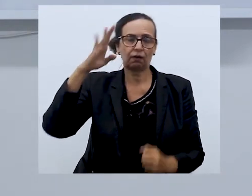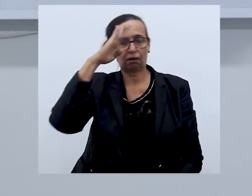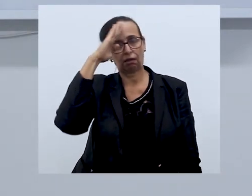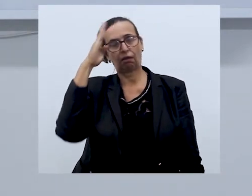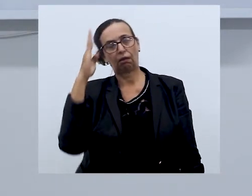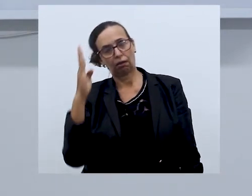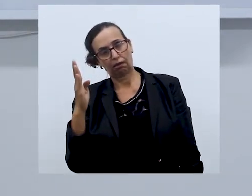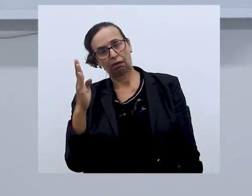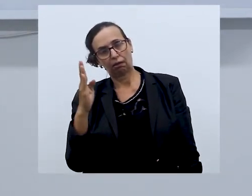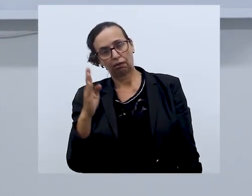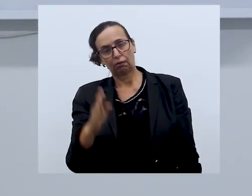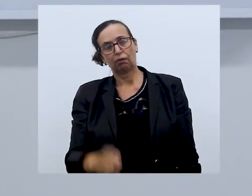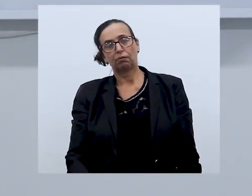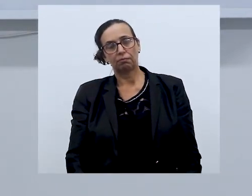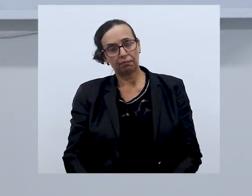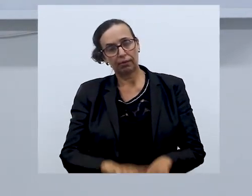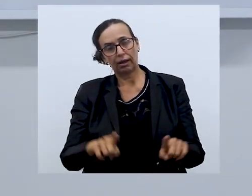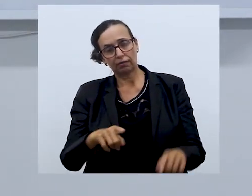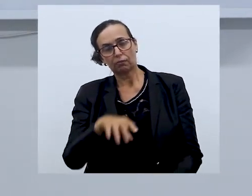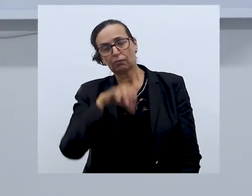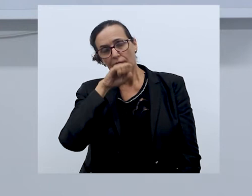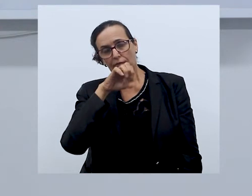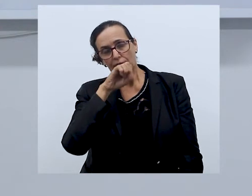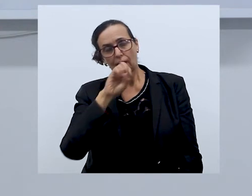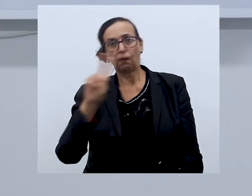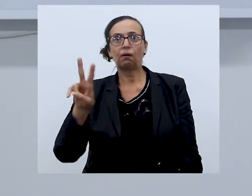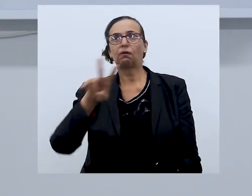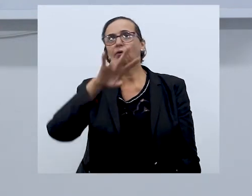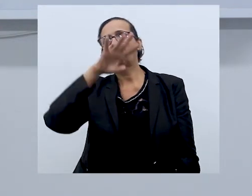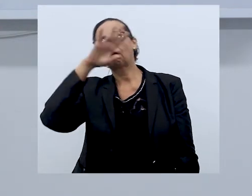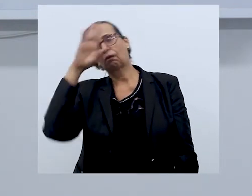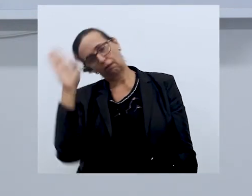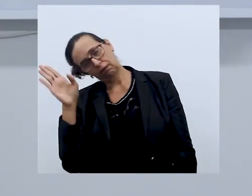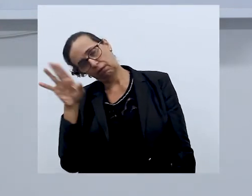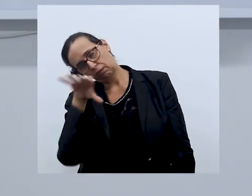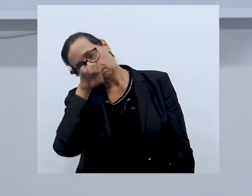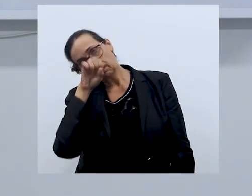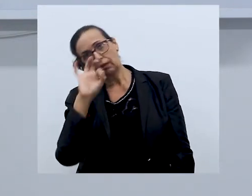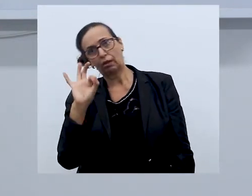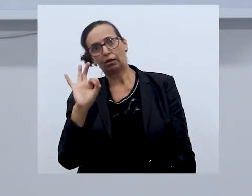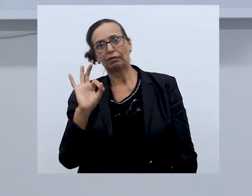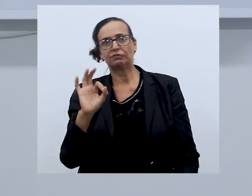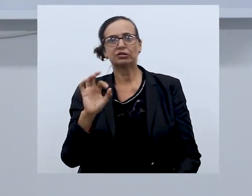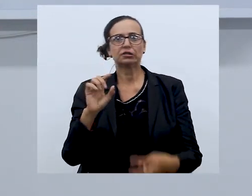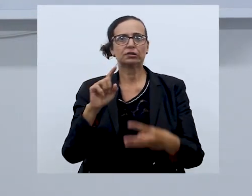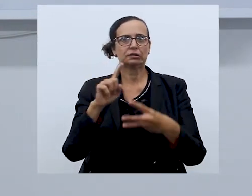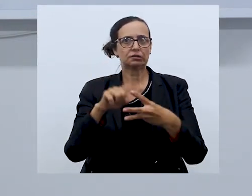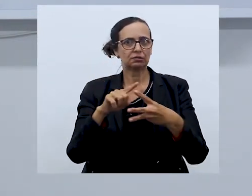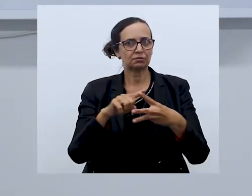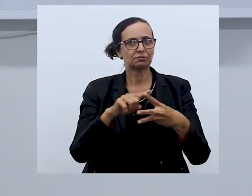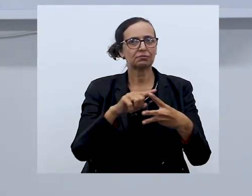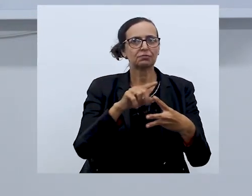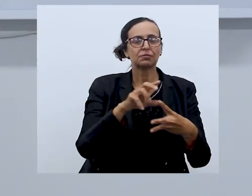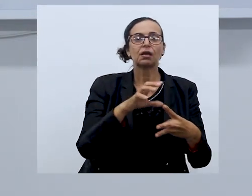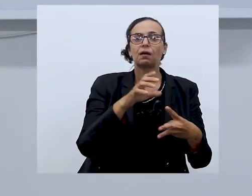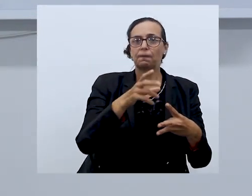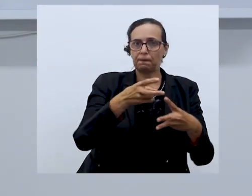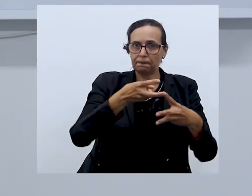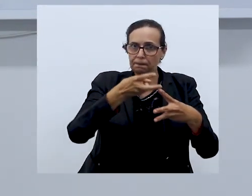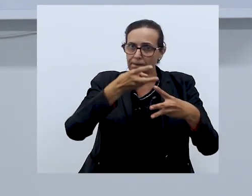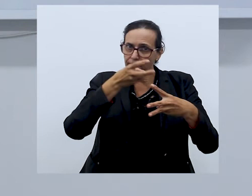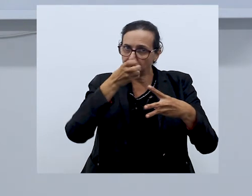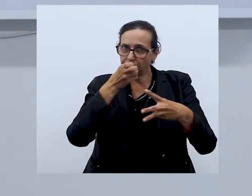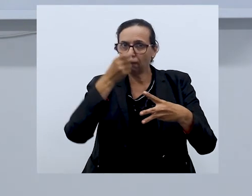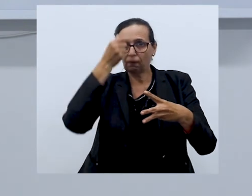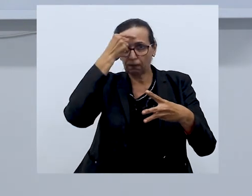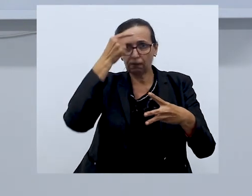ela estiver consciente, ela estiver inconsciente e respirando com sinais vitais, ou ela estiver inconsciente e sem respirar. Caso você